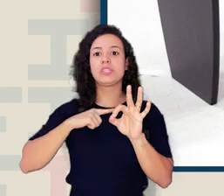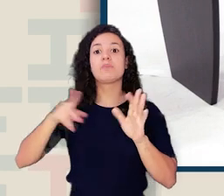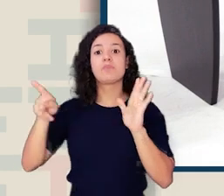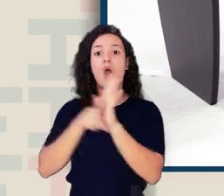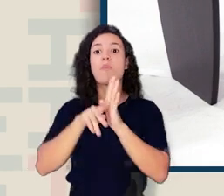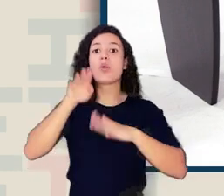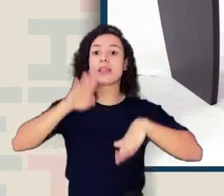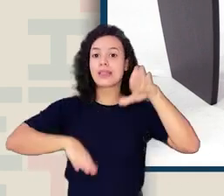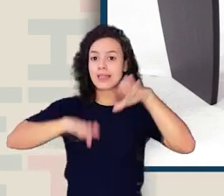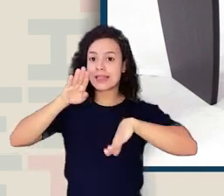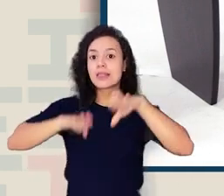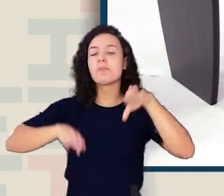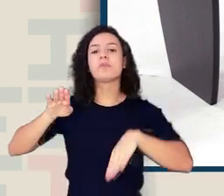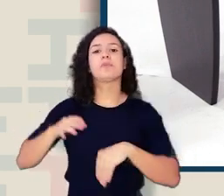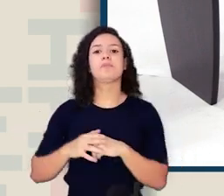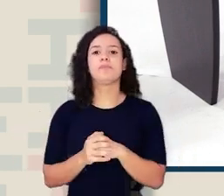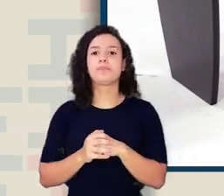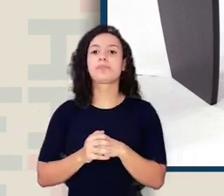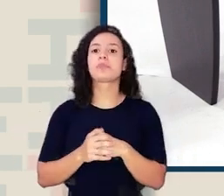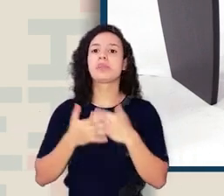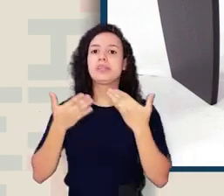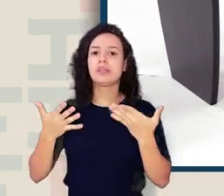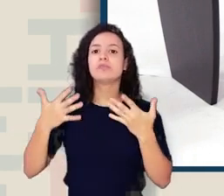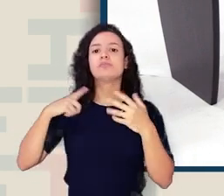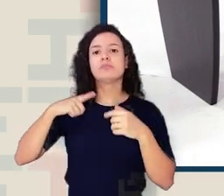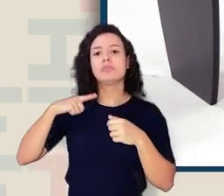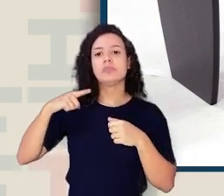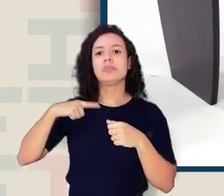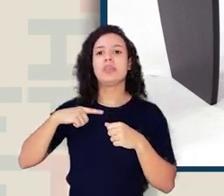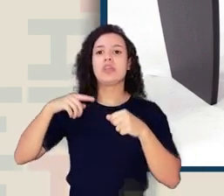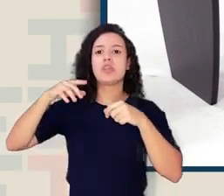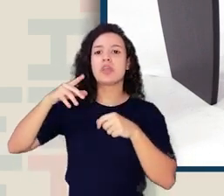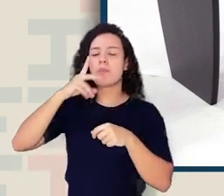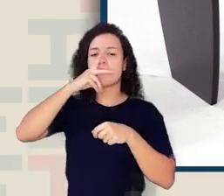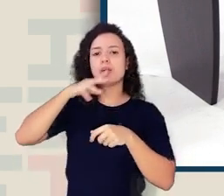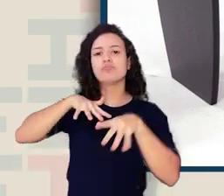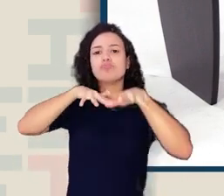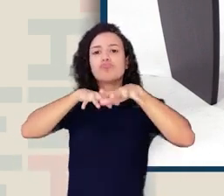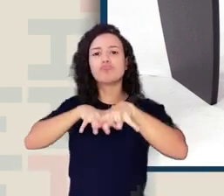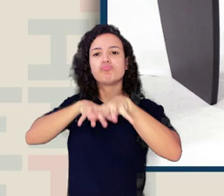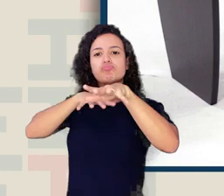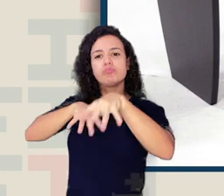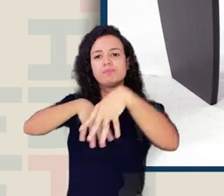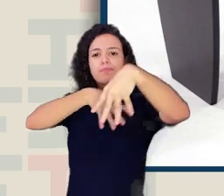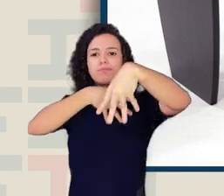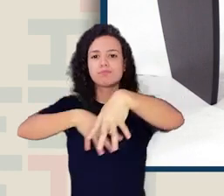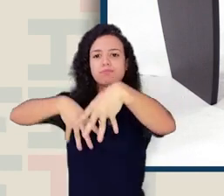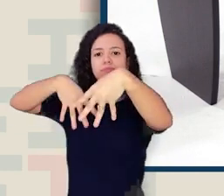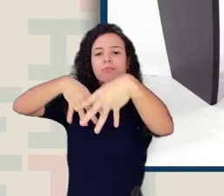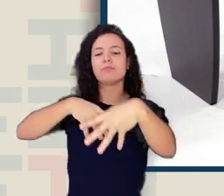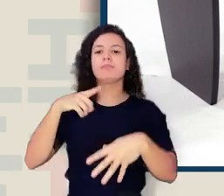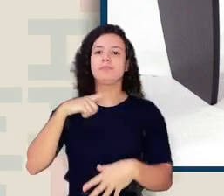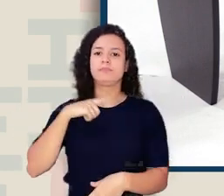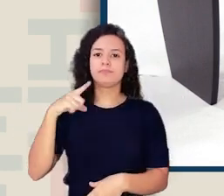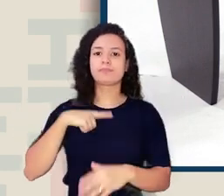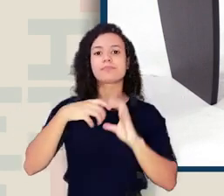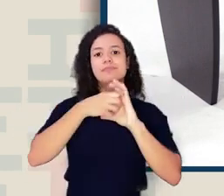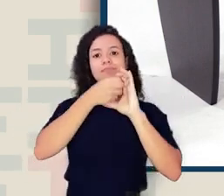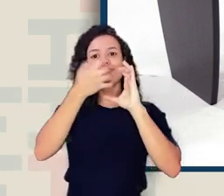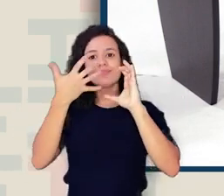protagonizada pelos nossos tambores. E nesse cortejo é onde nós vamos começar a perceber as